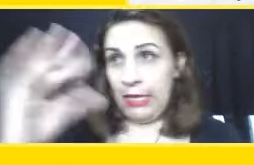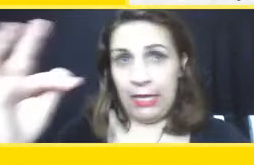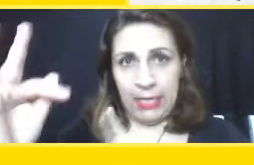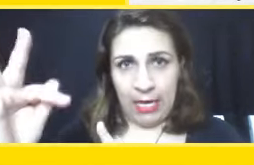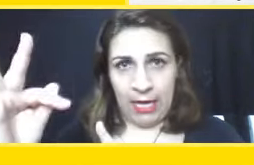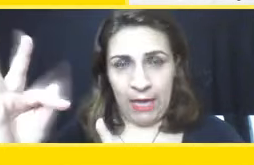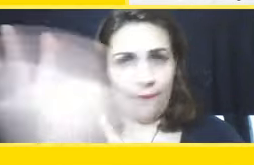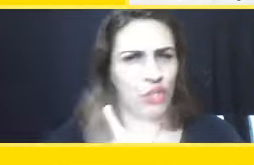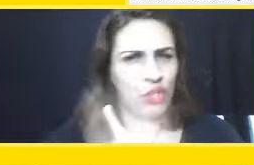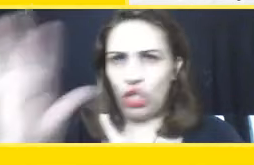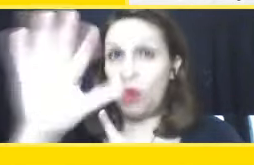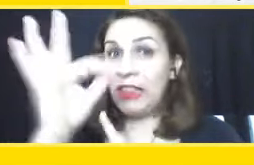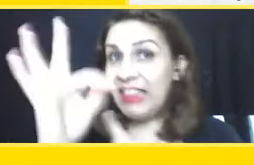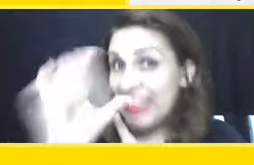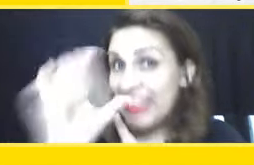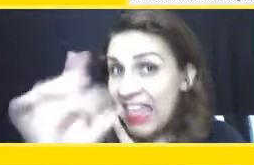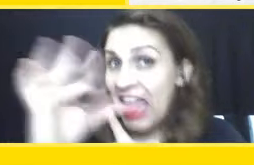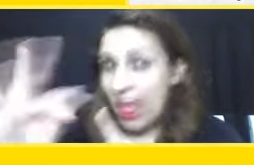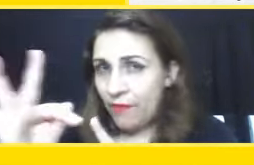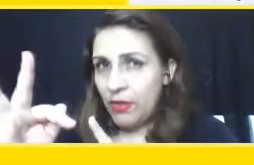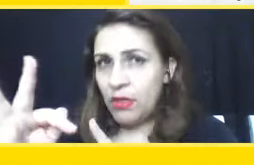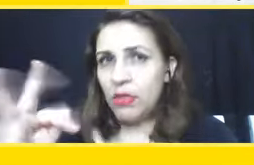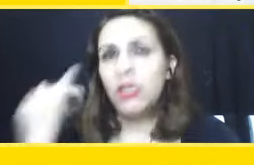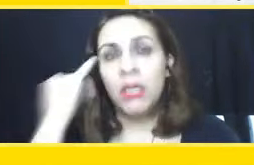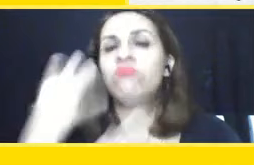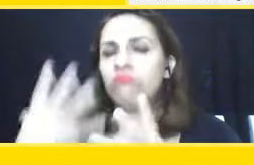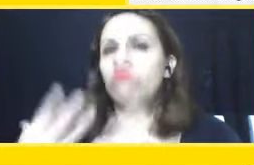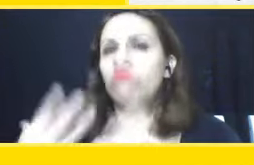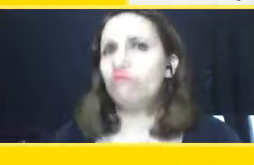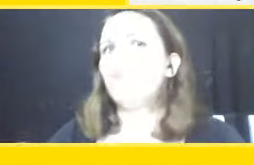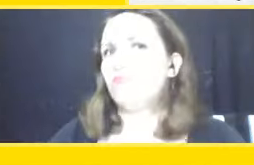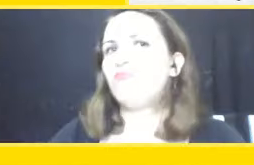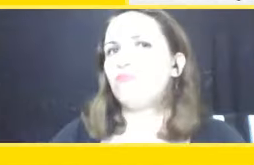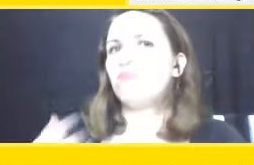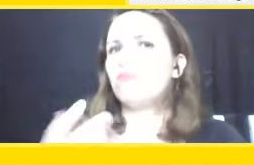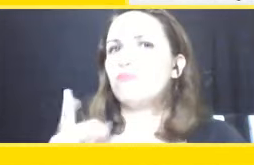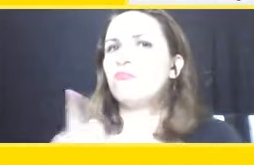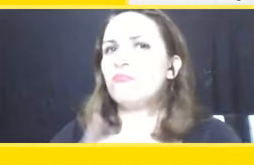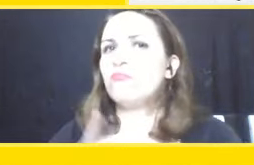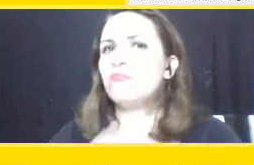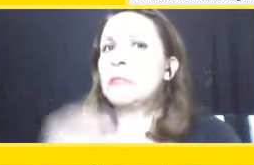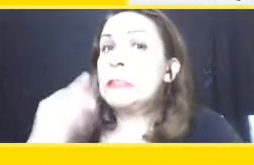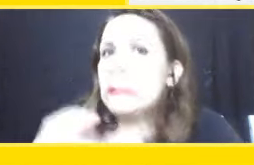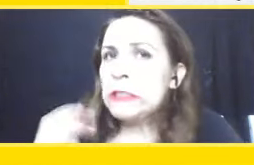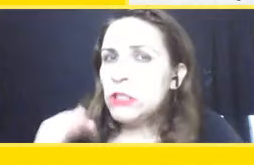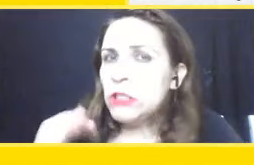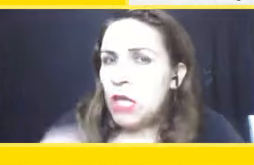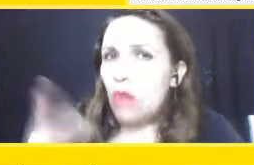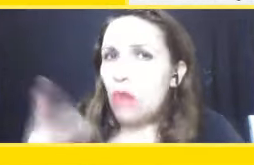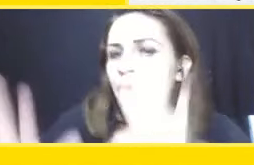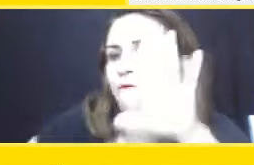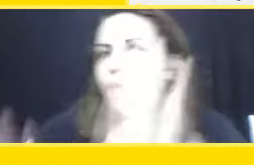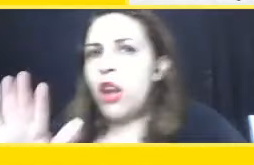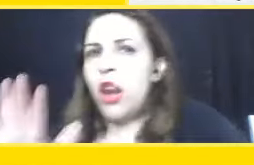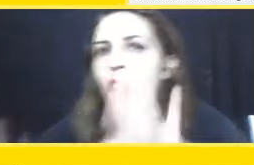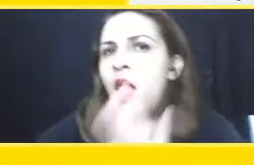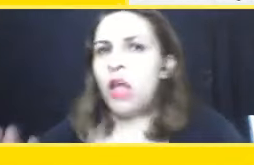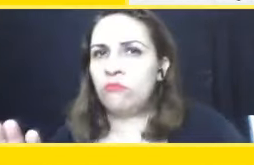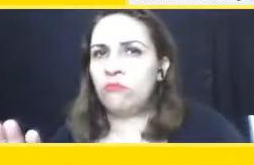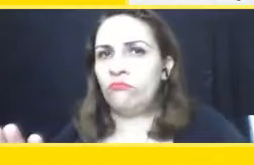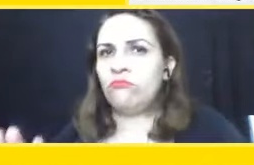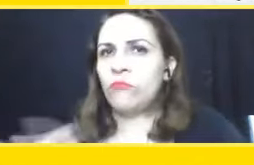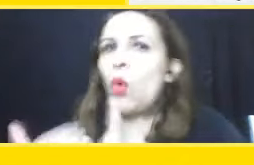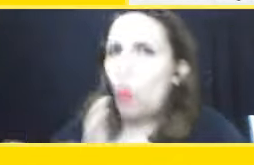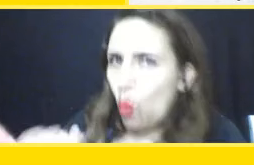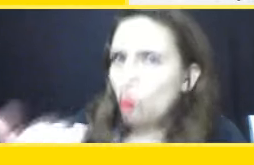todo, eu acredito que o governador Ibaneis optou sim essa medida de flexibilização, continuar com essas